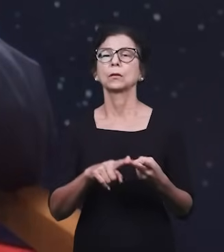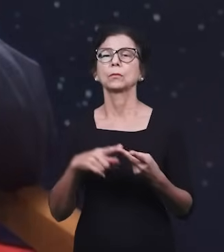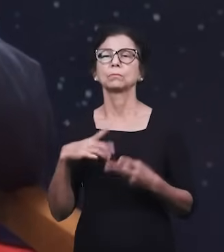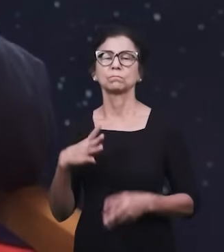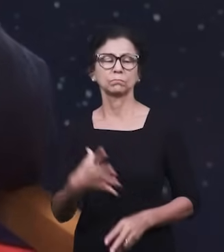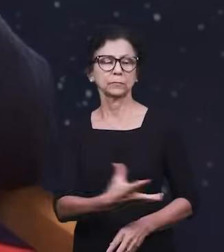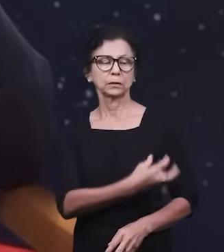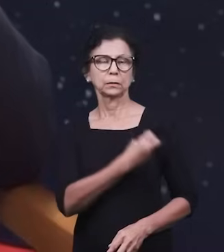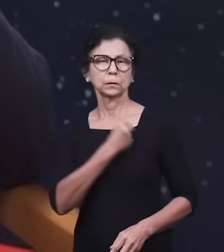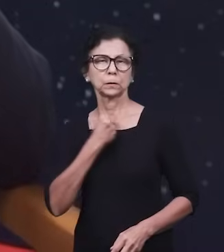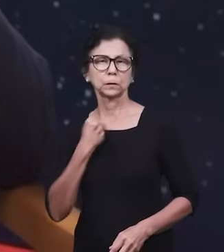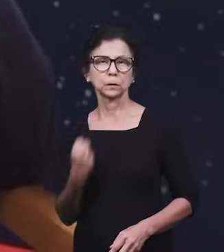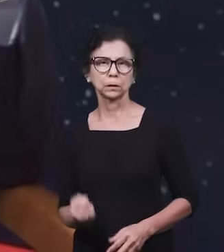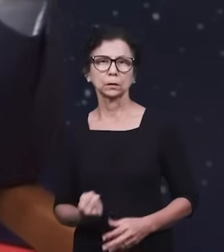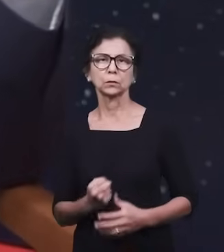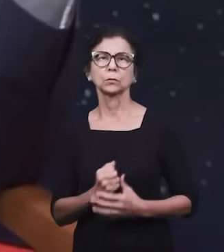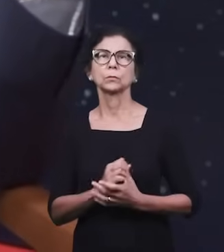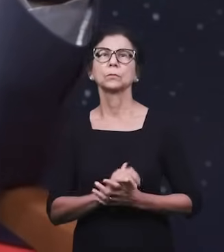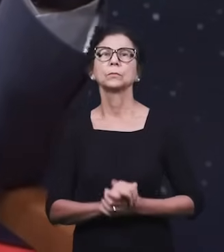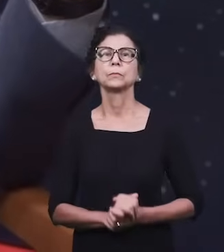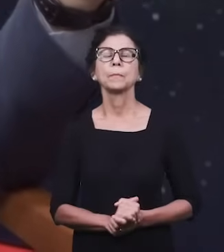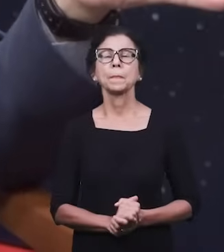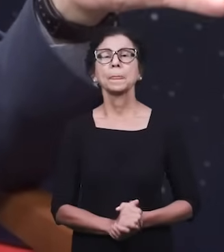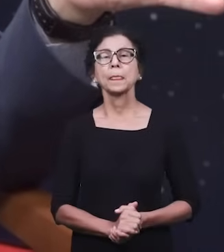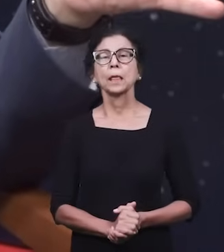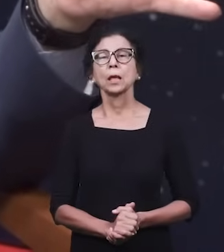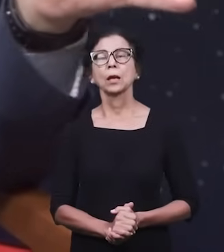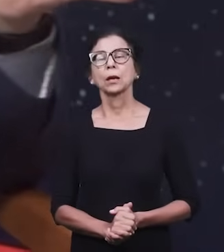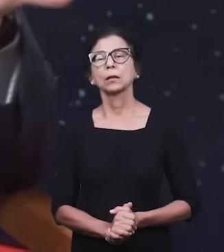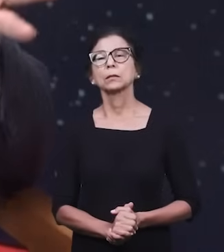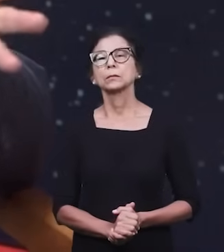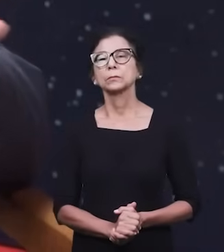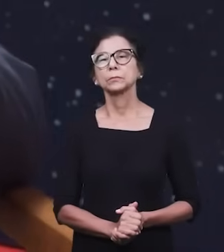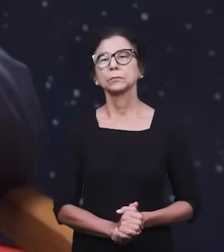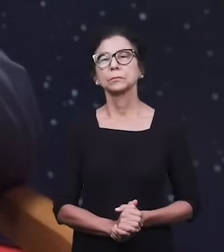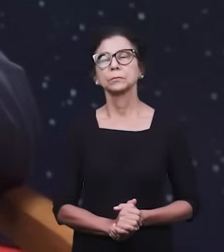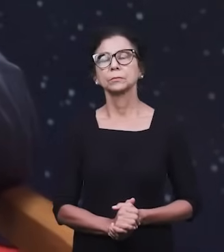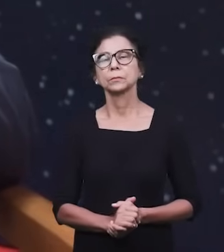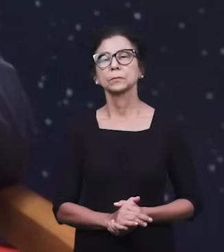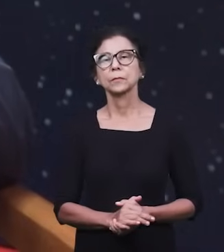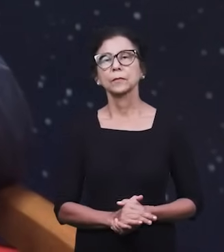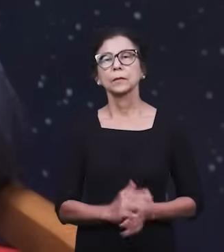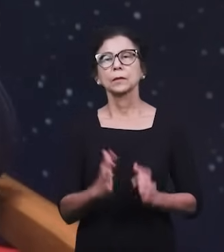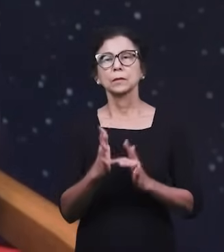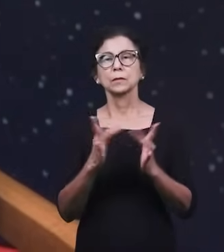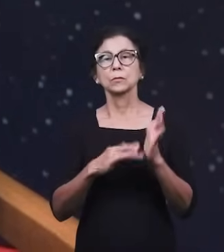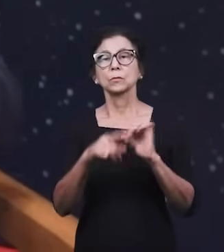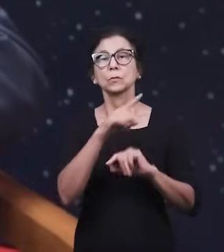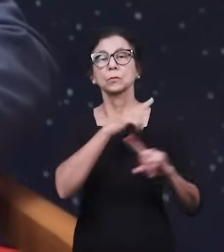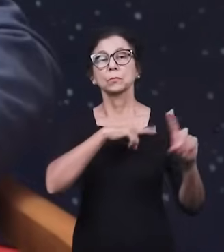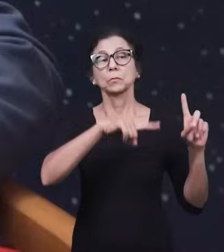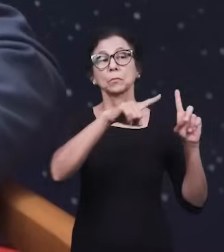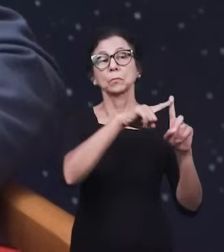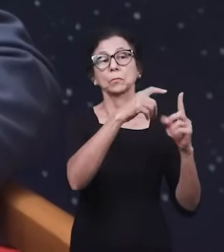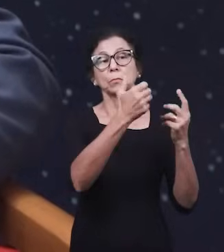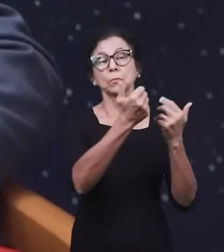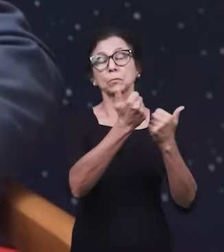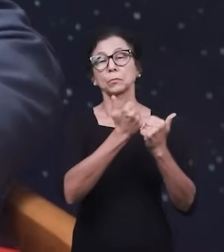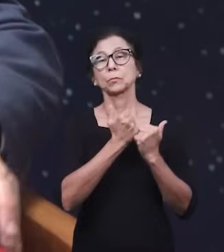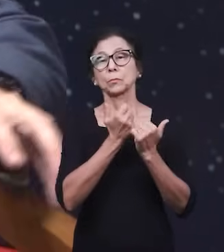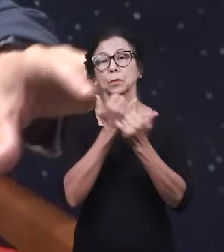de resgate do homem, de perdão de pecados, através da vida de Jesus. Nós vemos isso